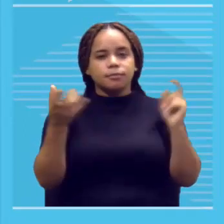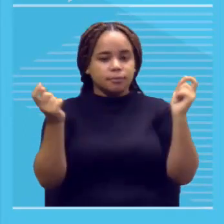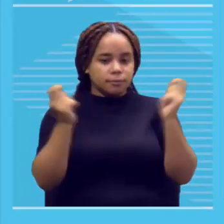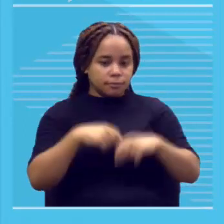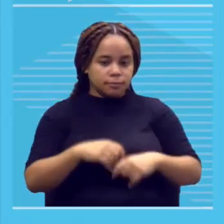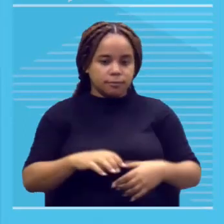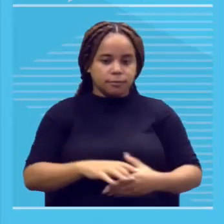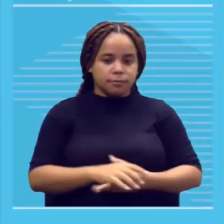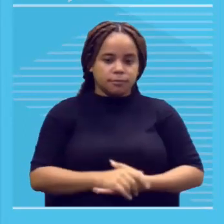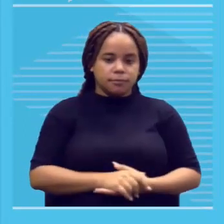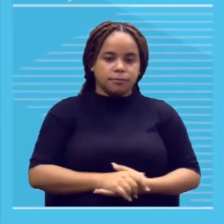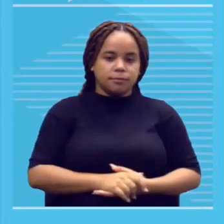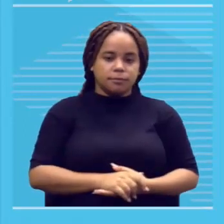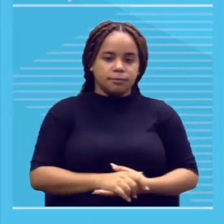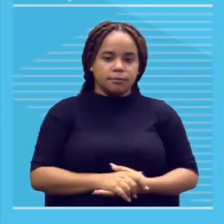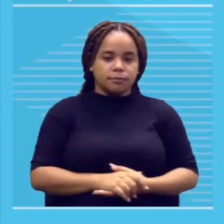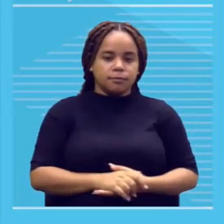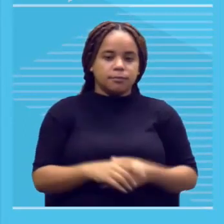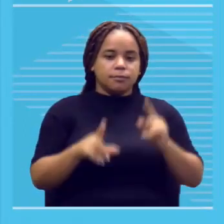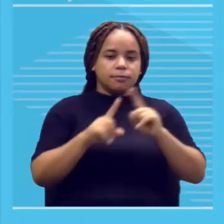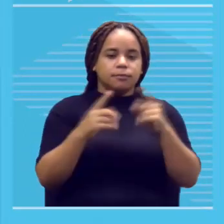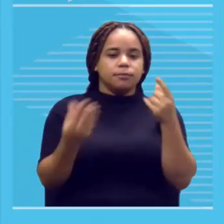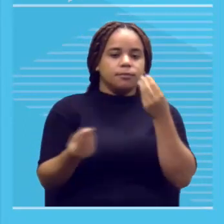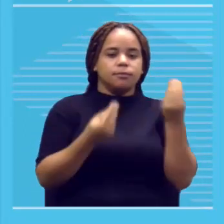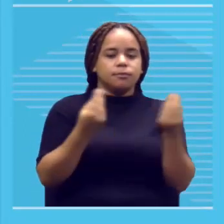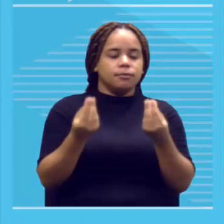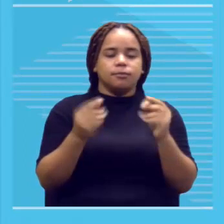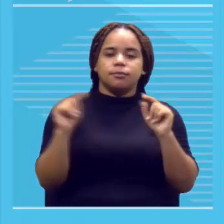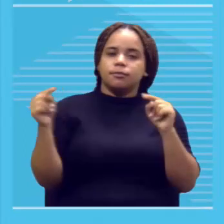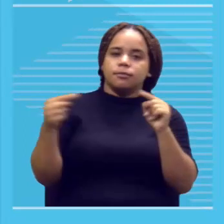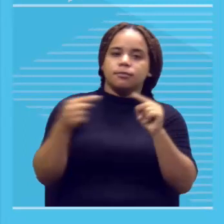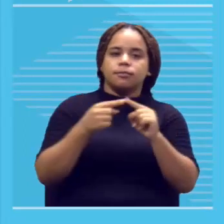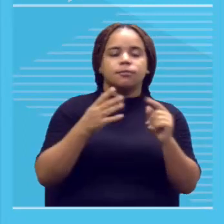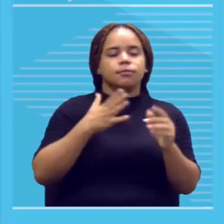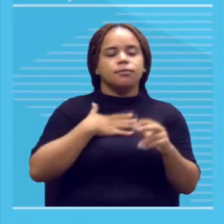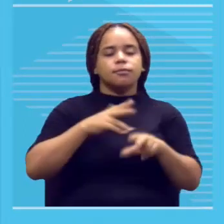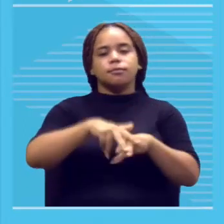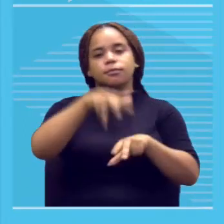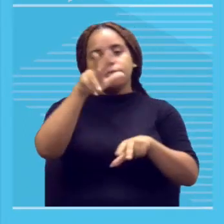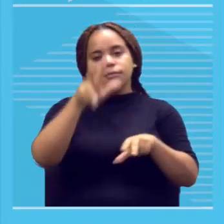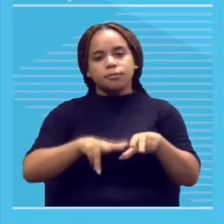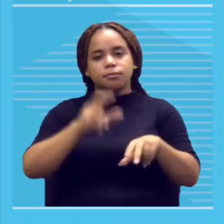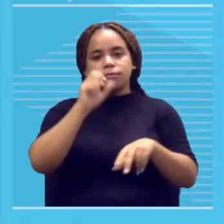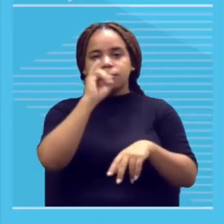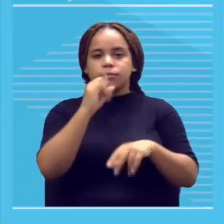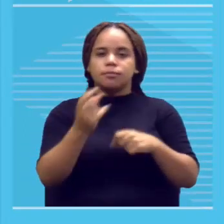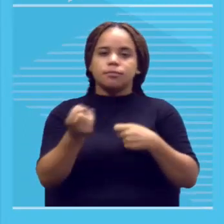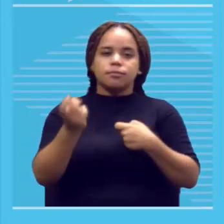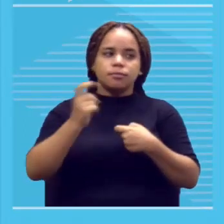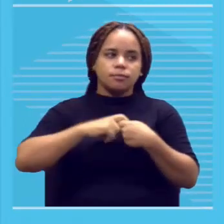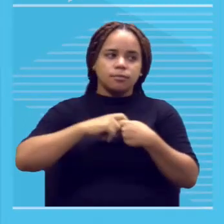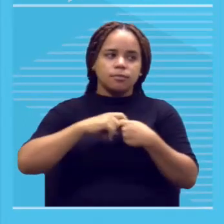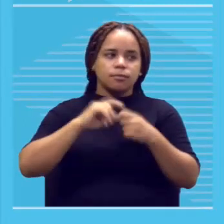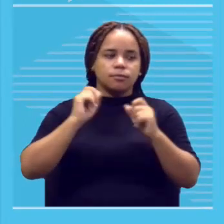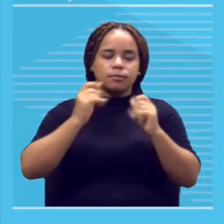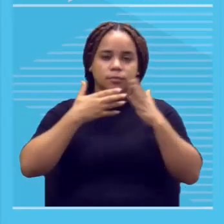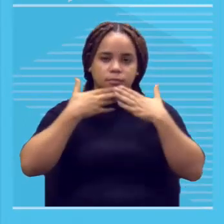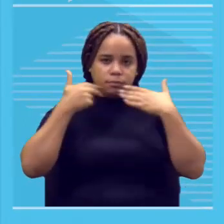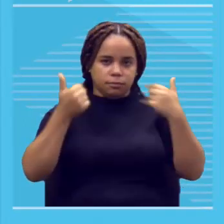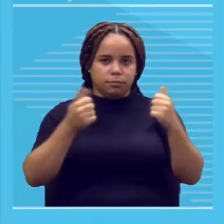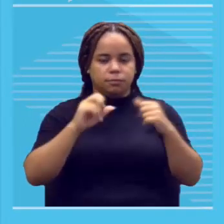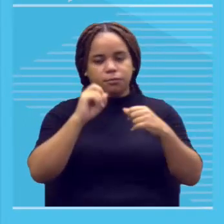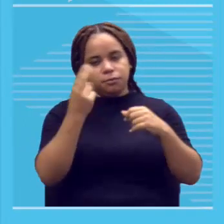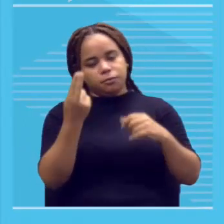mas Professor como é definida a minha própria reencarnação se eu vou voltar melhor